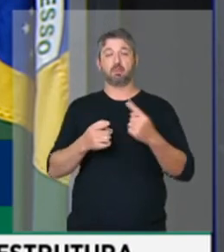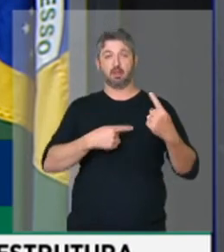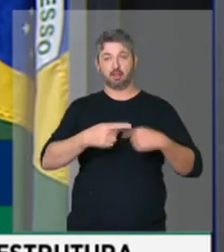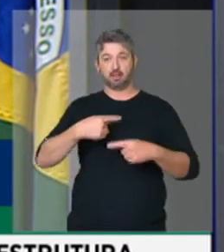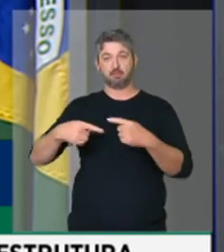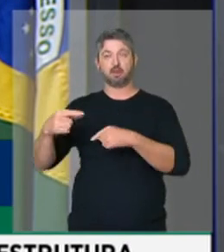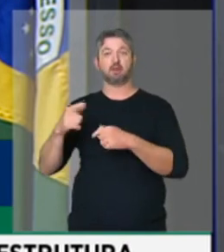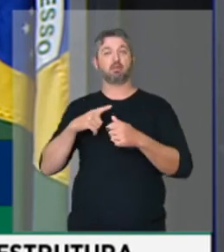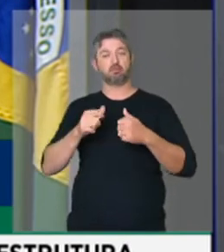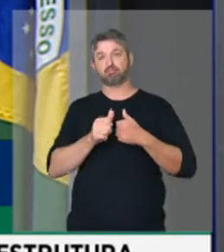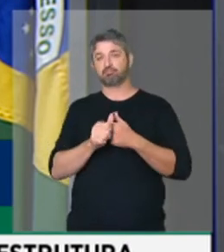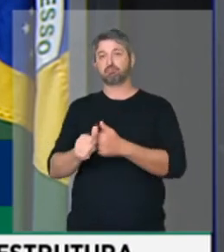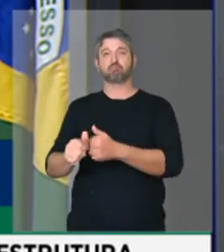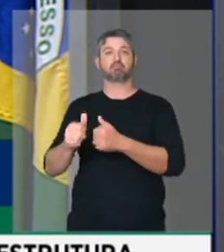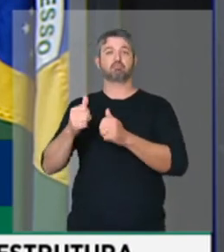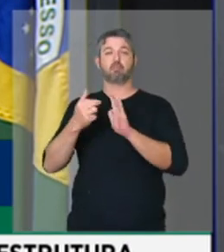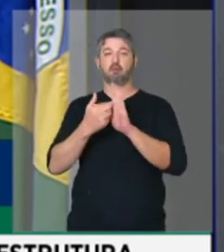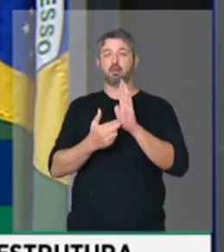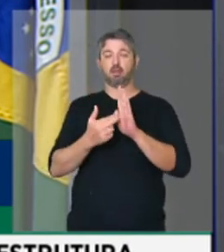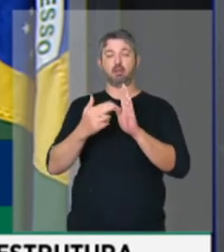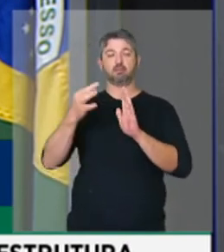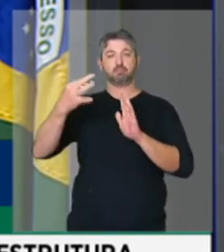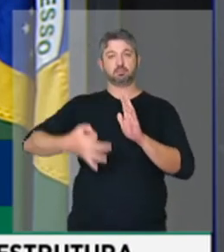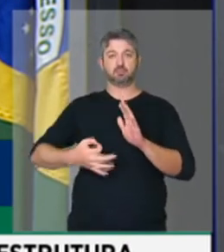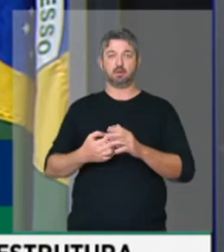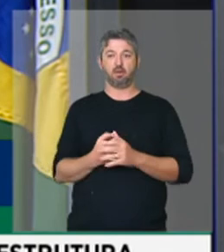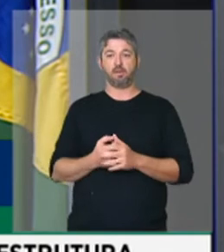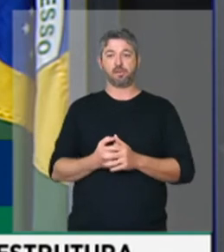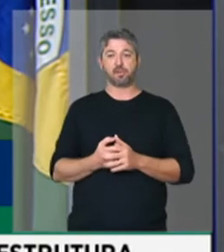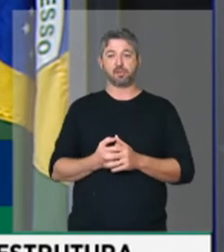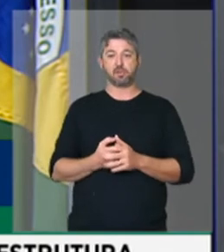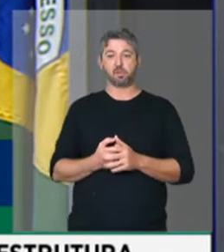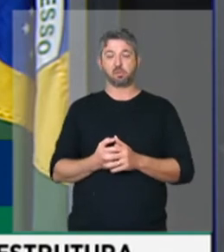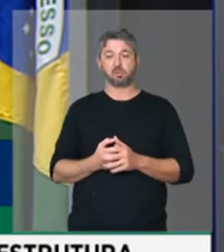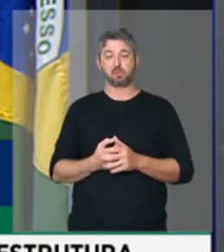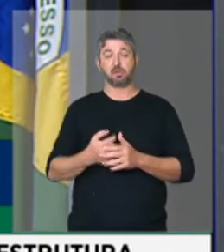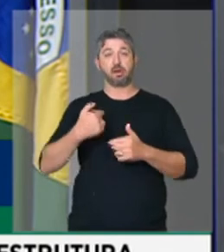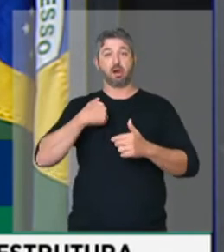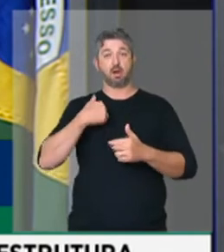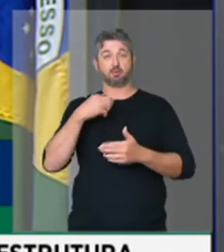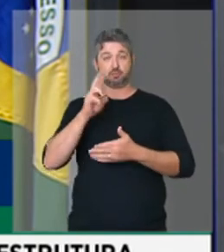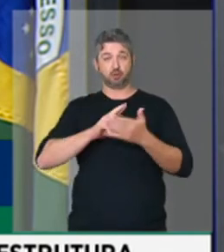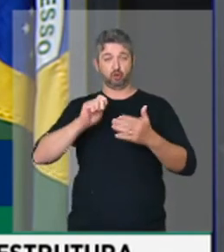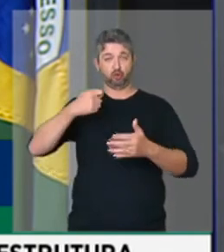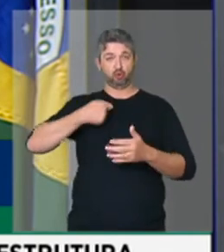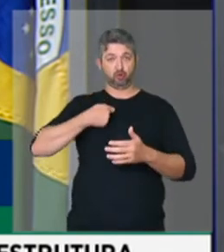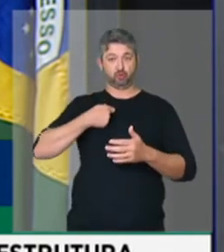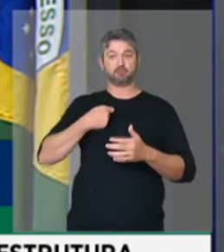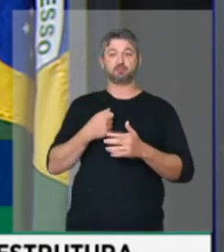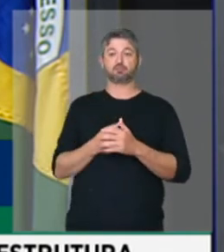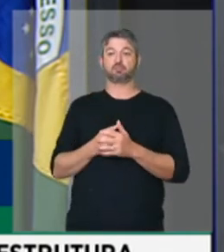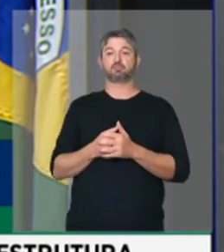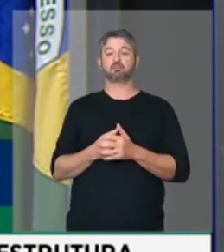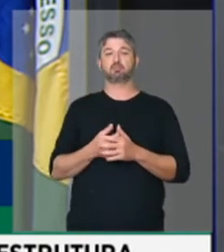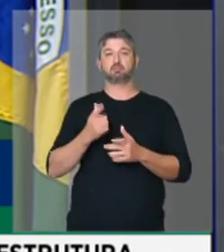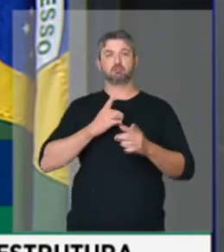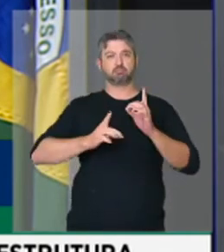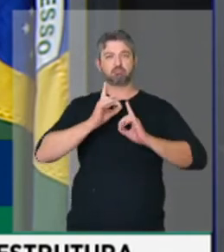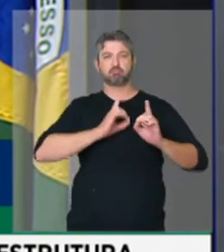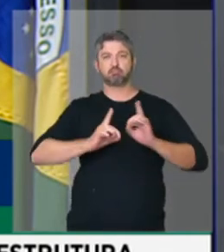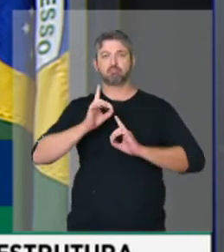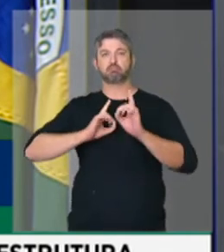o seu curso estabelecido na norma regimental. Na tarefa de relator, senhor presidente, após profícuos diálogos